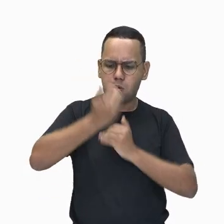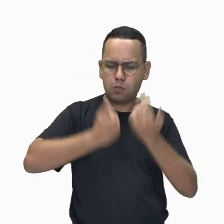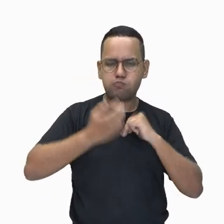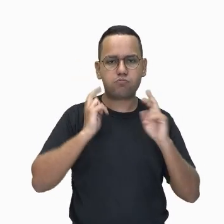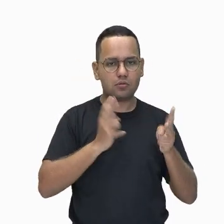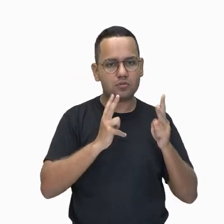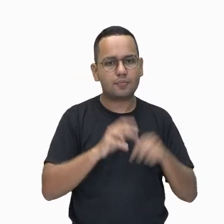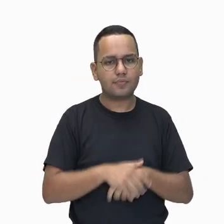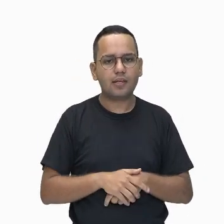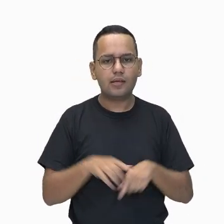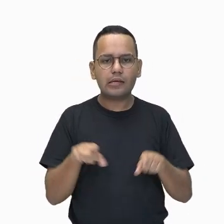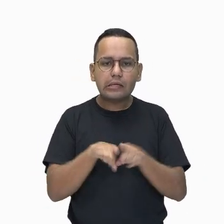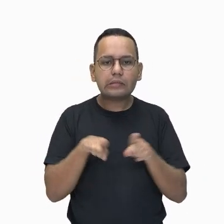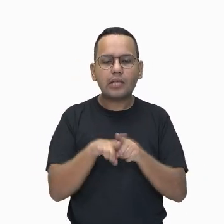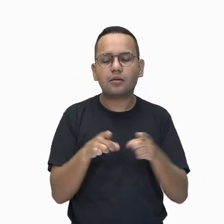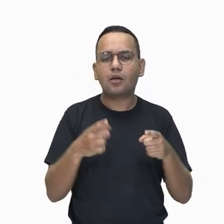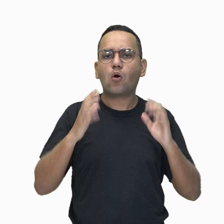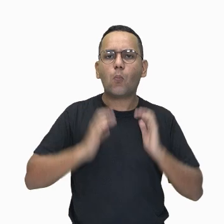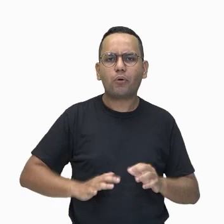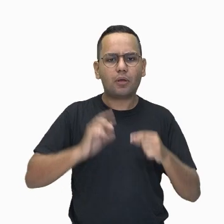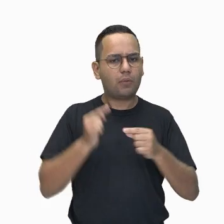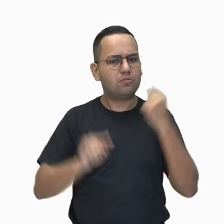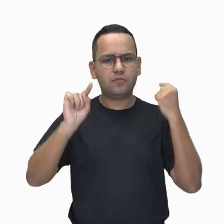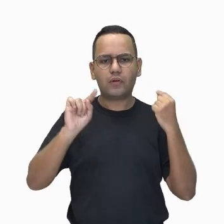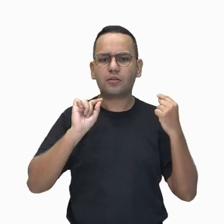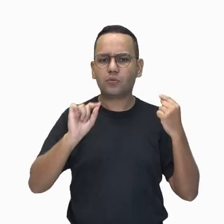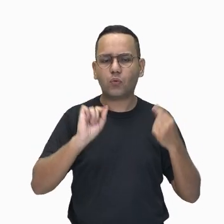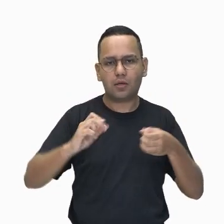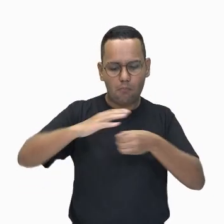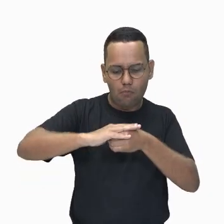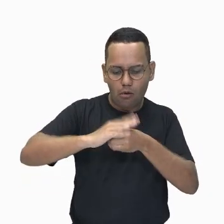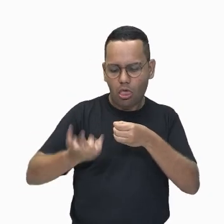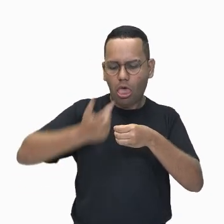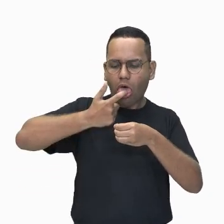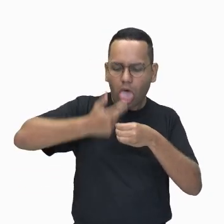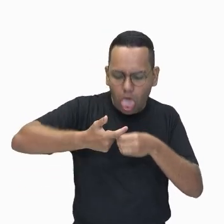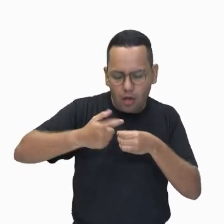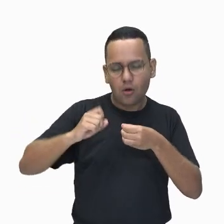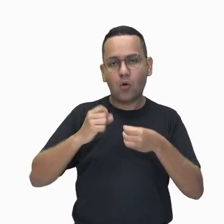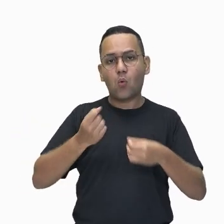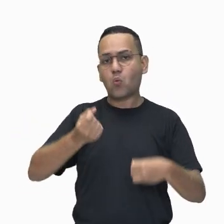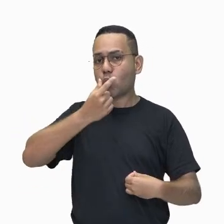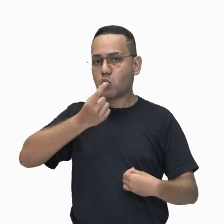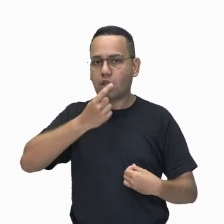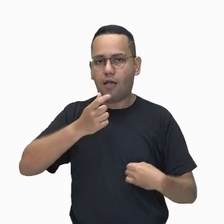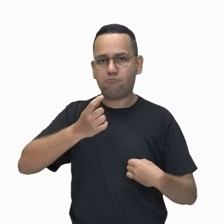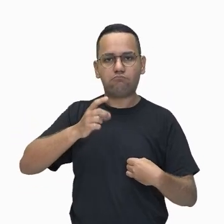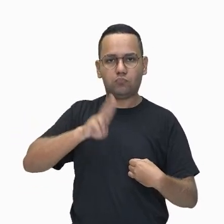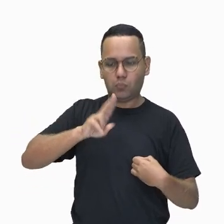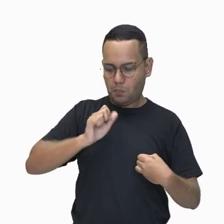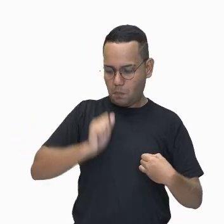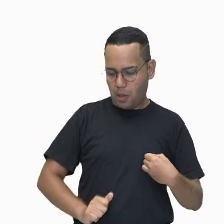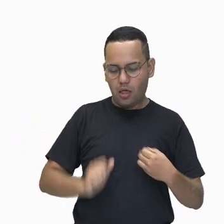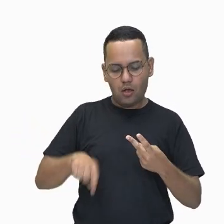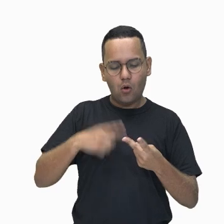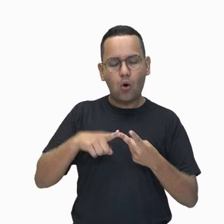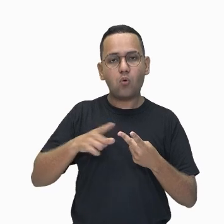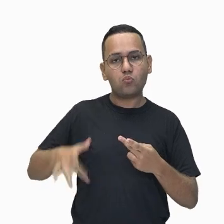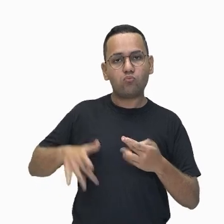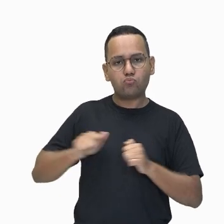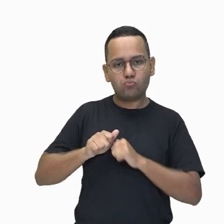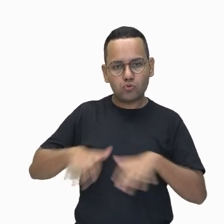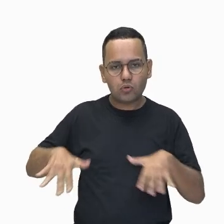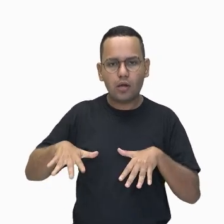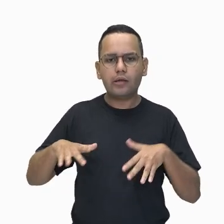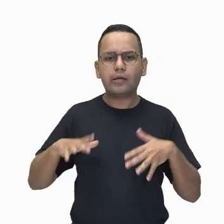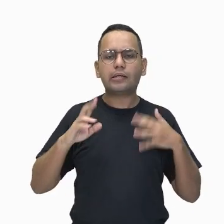comportamentos compensatórios inadequados, como forçar vômito, usar laxantes ou diuréticos, ou ficar sem comer e praticar exercício em excesso